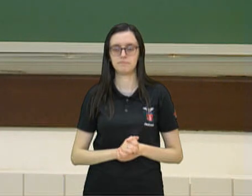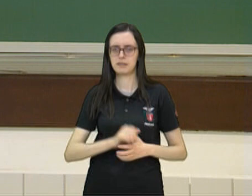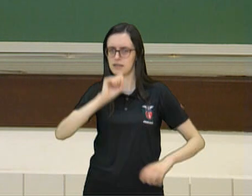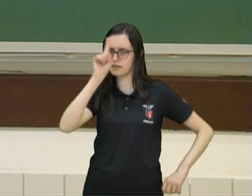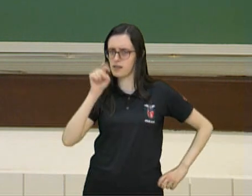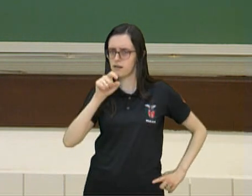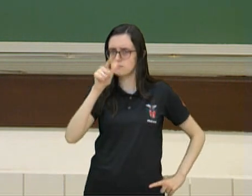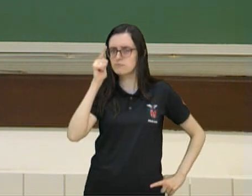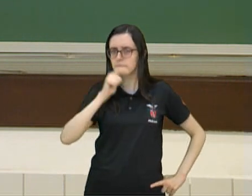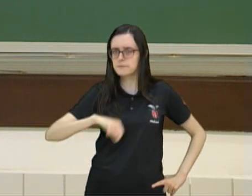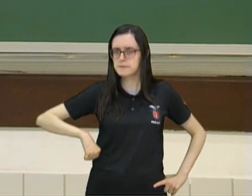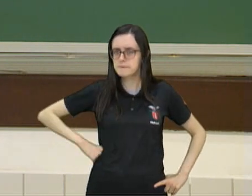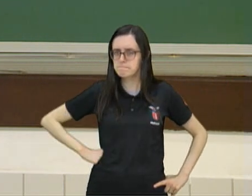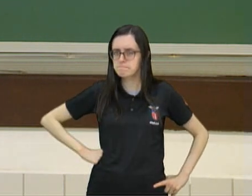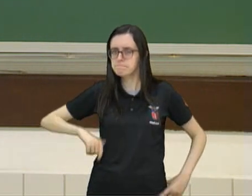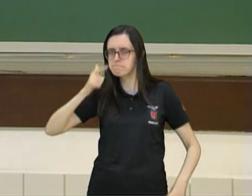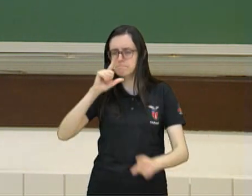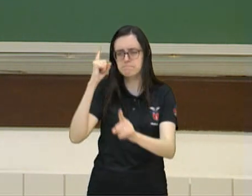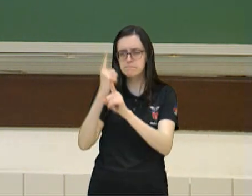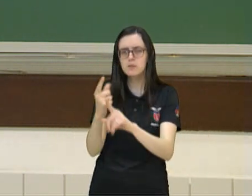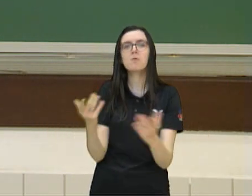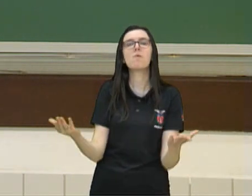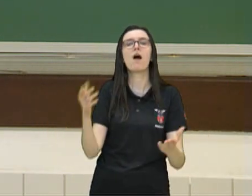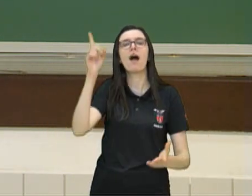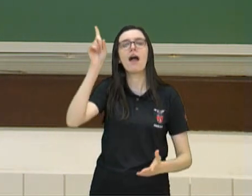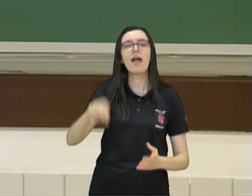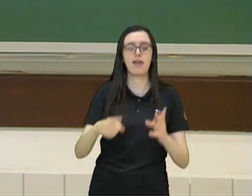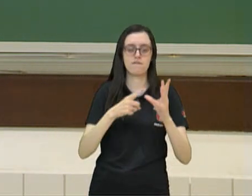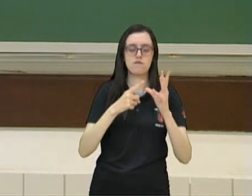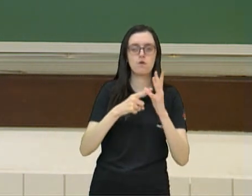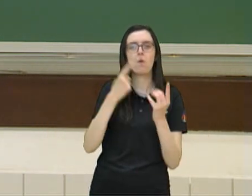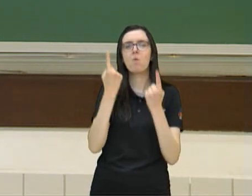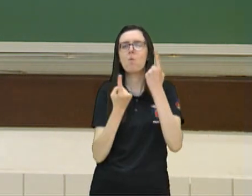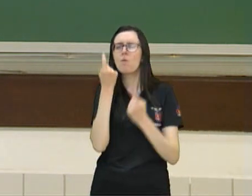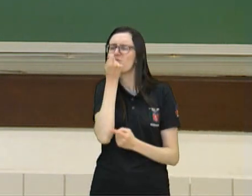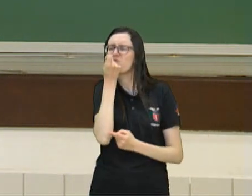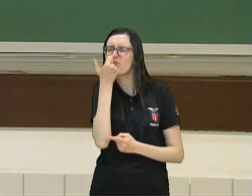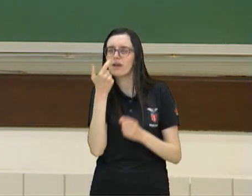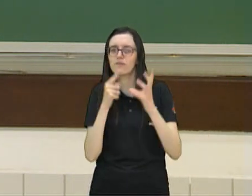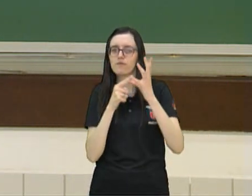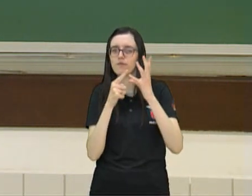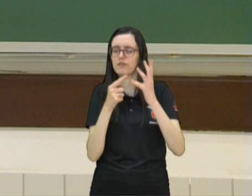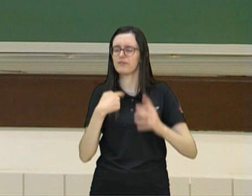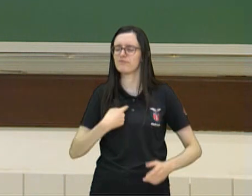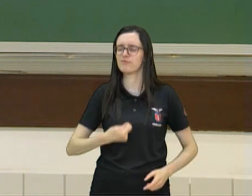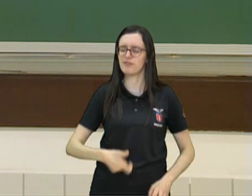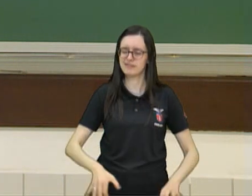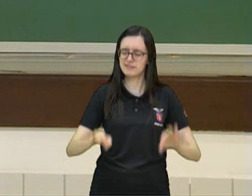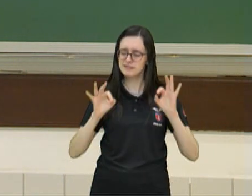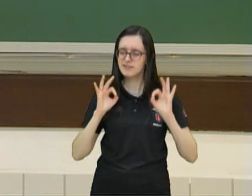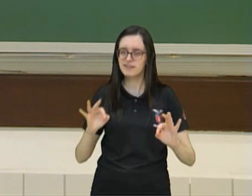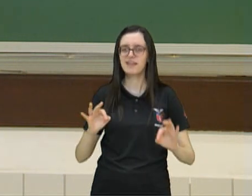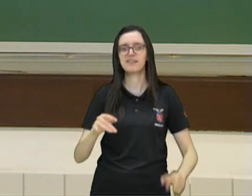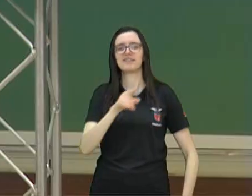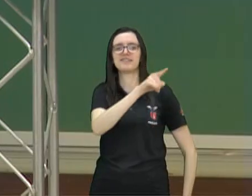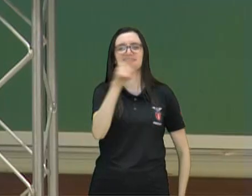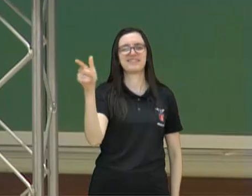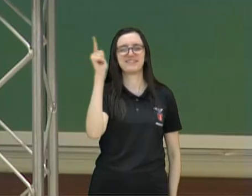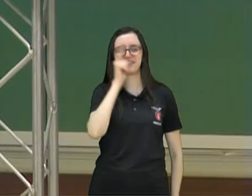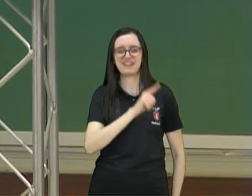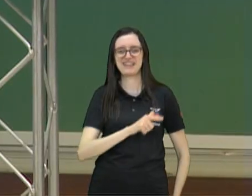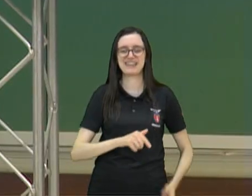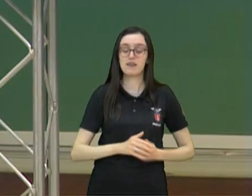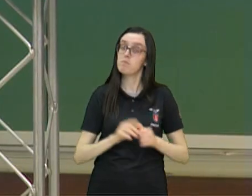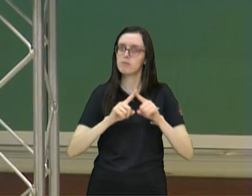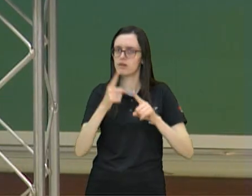Será que vocês conseguiram descobrir aí qual é a vogal e qual é a semivogal? Tenho quase certeza que todos vocês